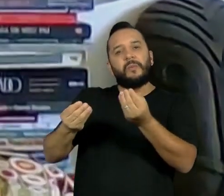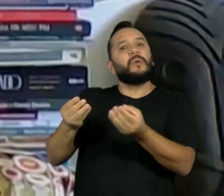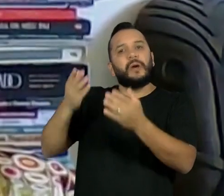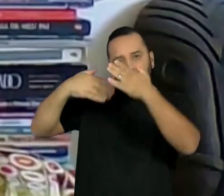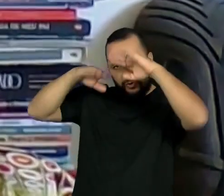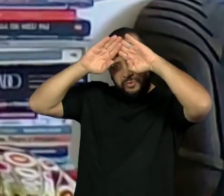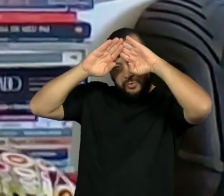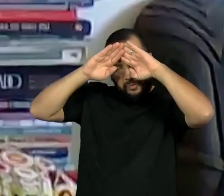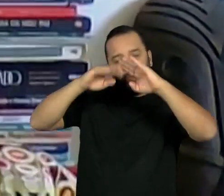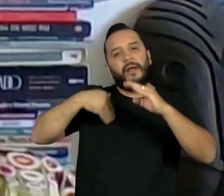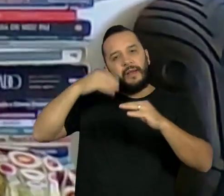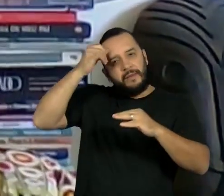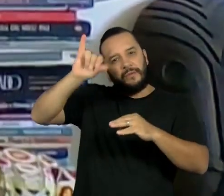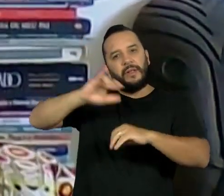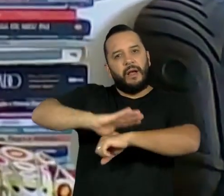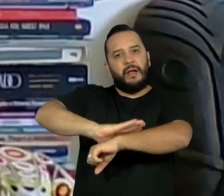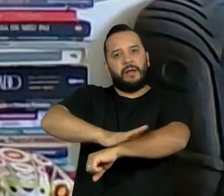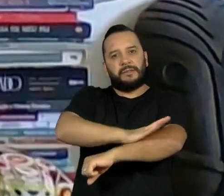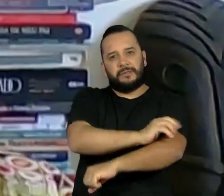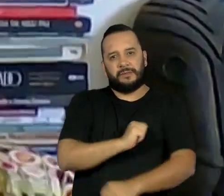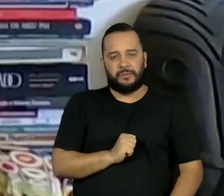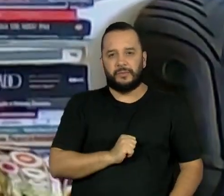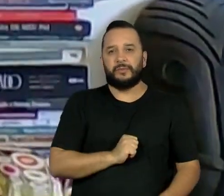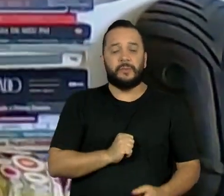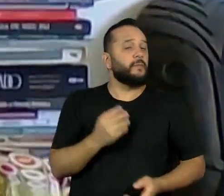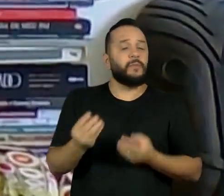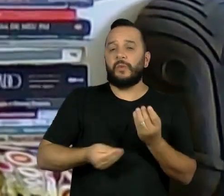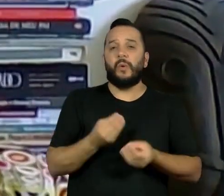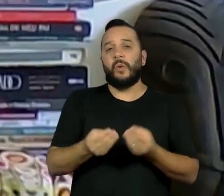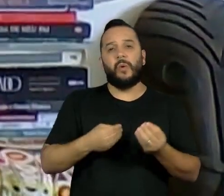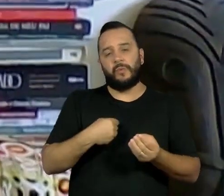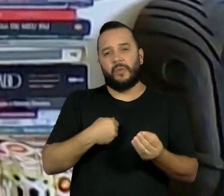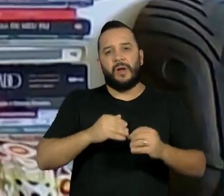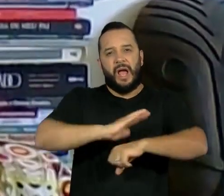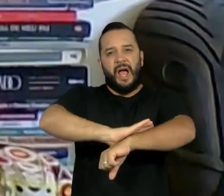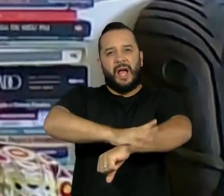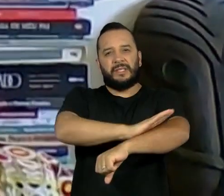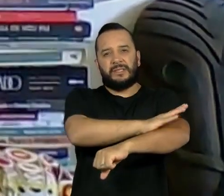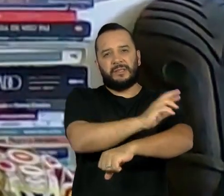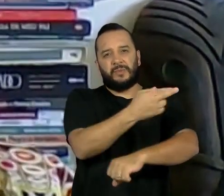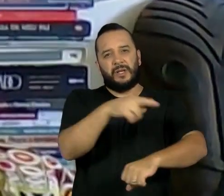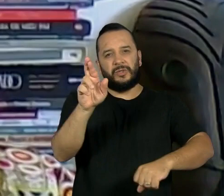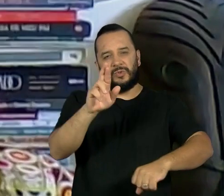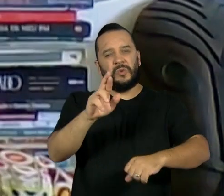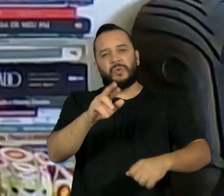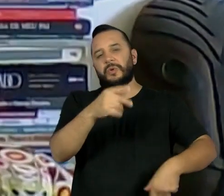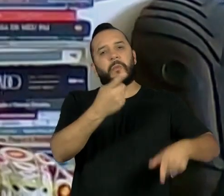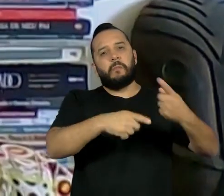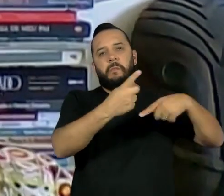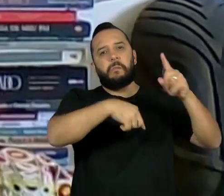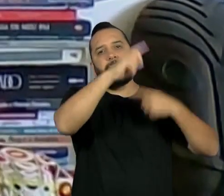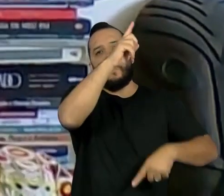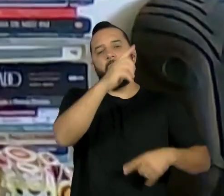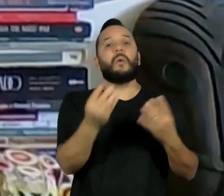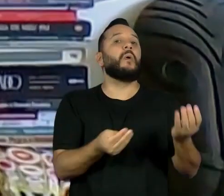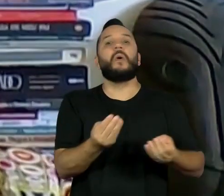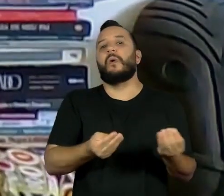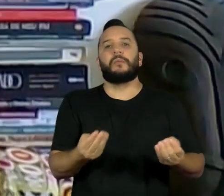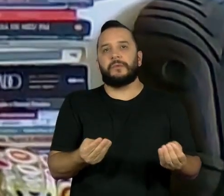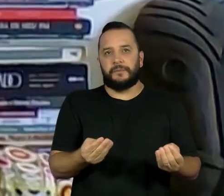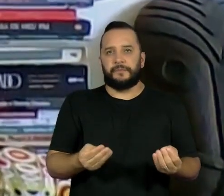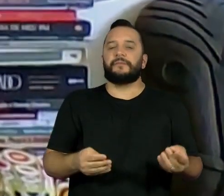nós podemos superar este racismo religioso? Nós precisamos de um